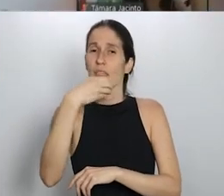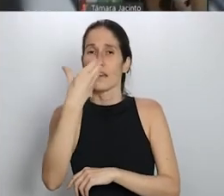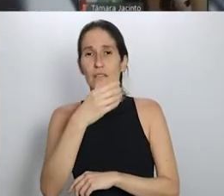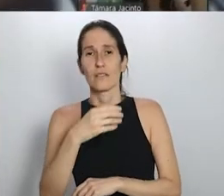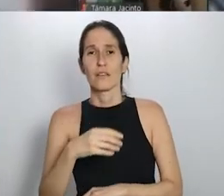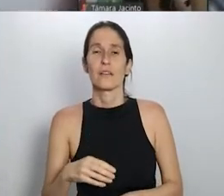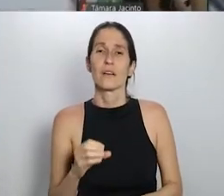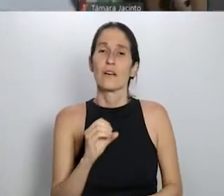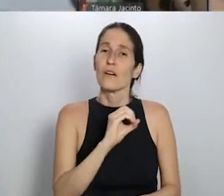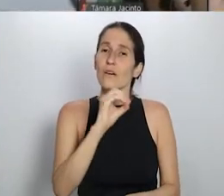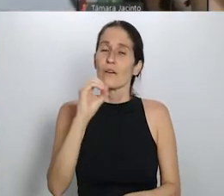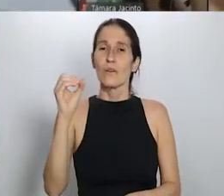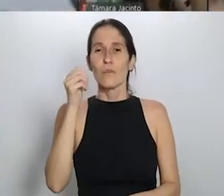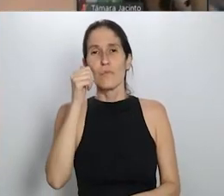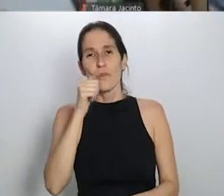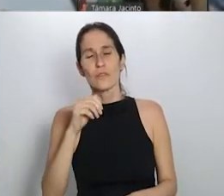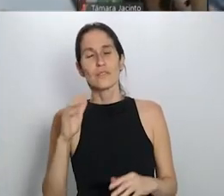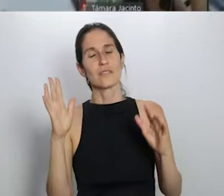cantavam. Moça